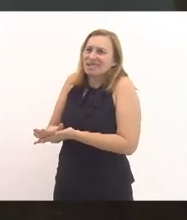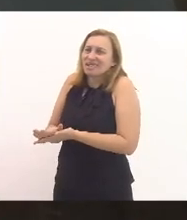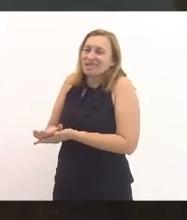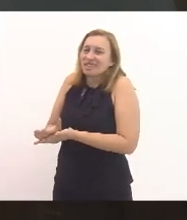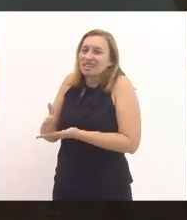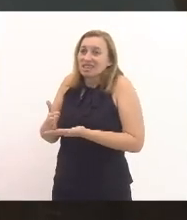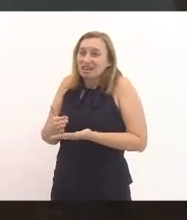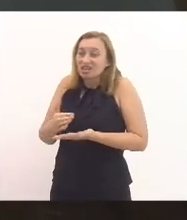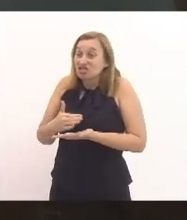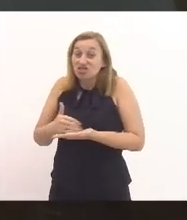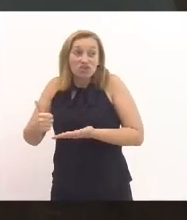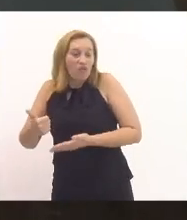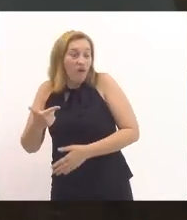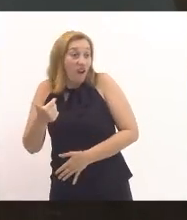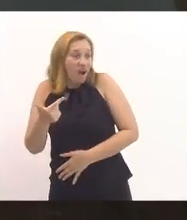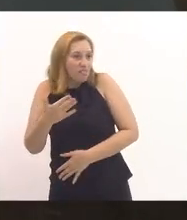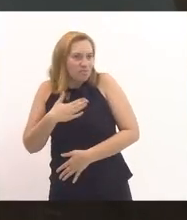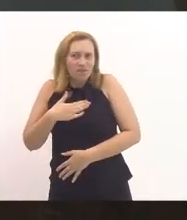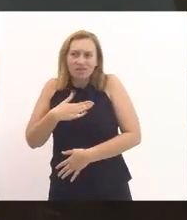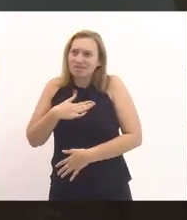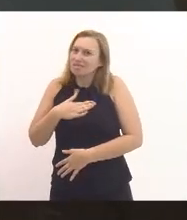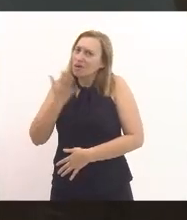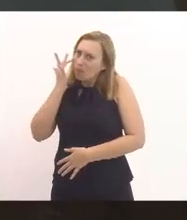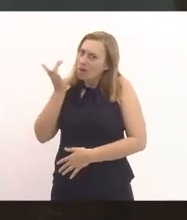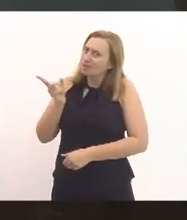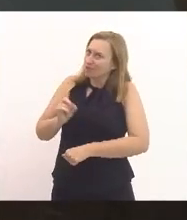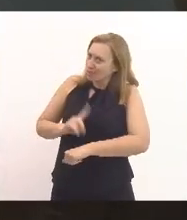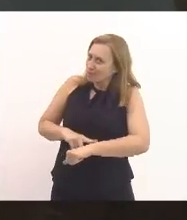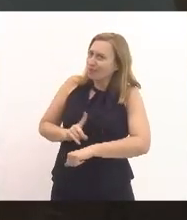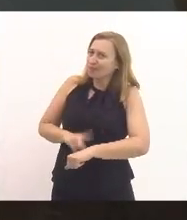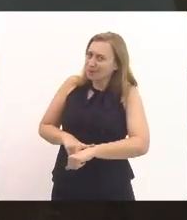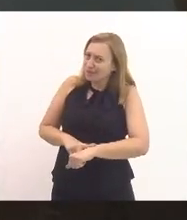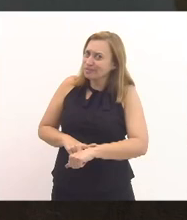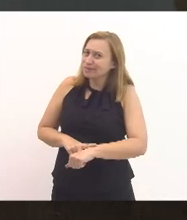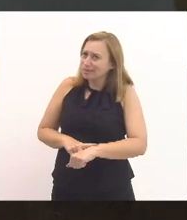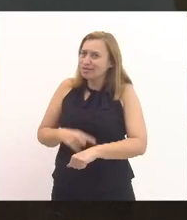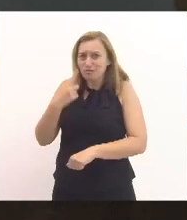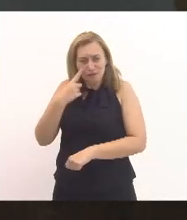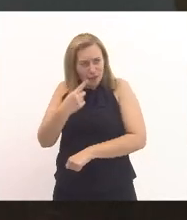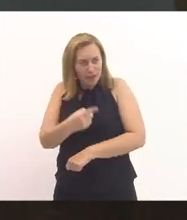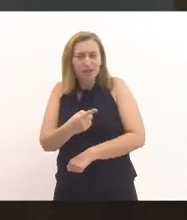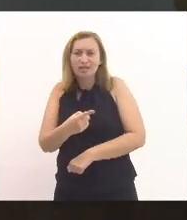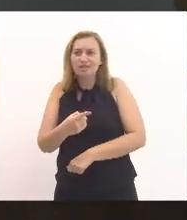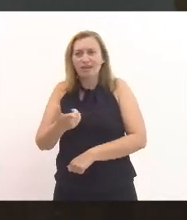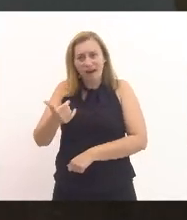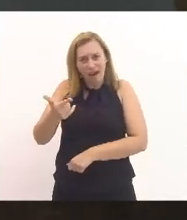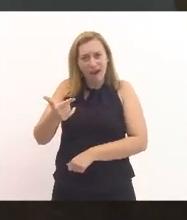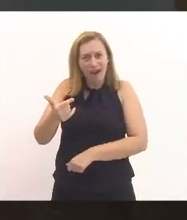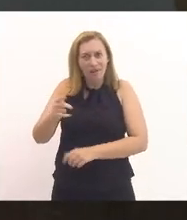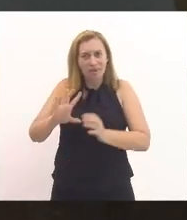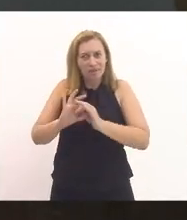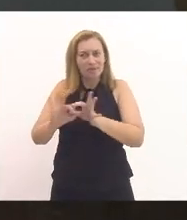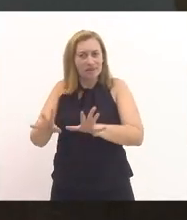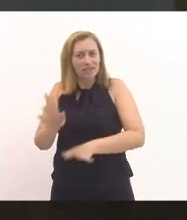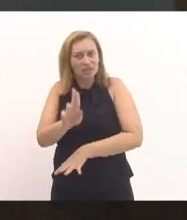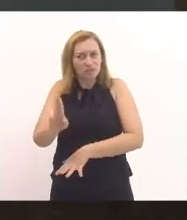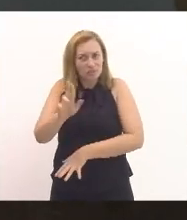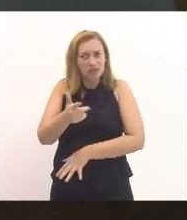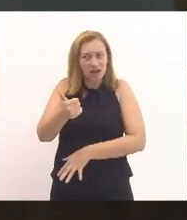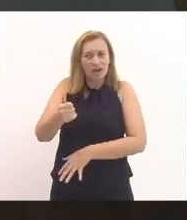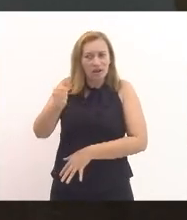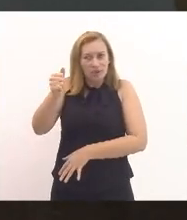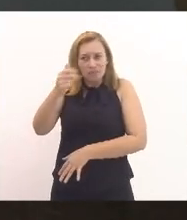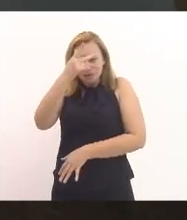porte chorou minha arma eu acho que é hora de restituir isso o porte a arma os policiais Aposentados